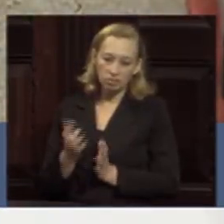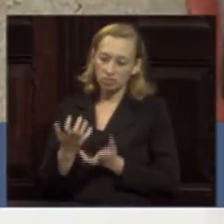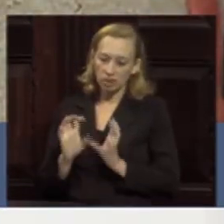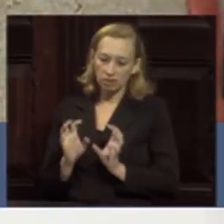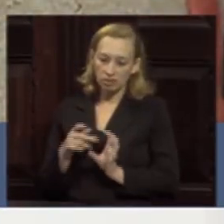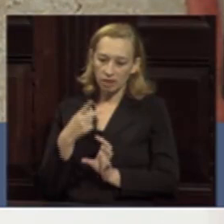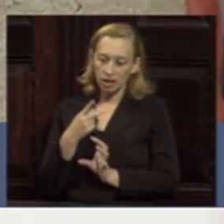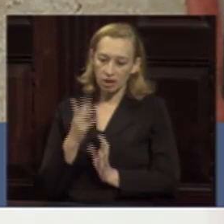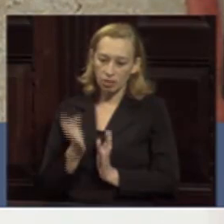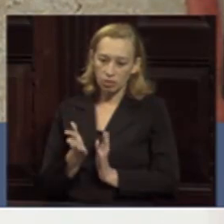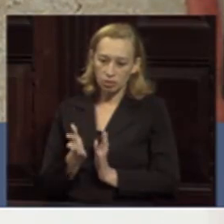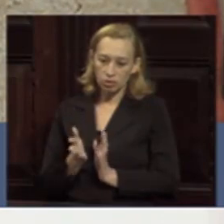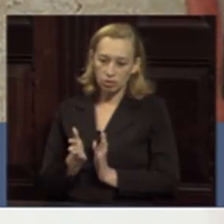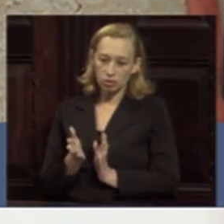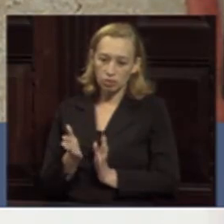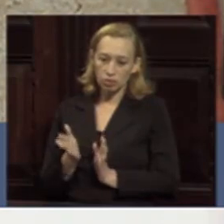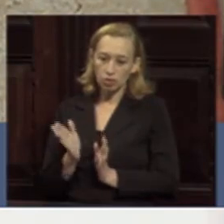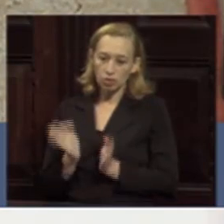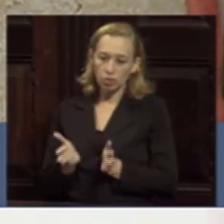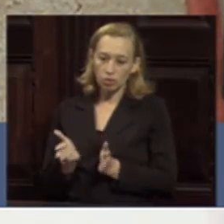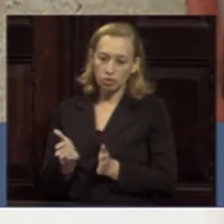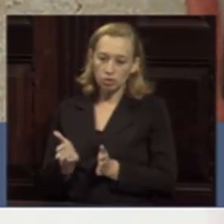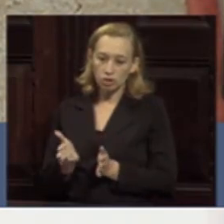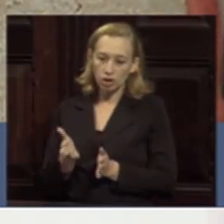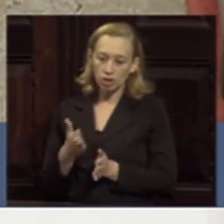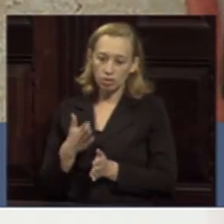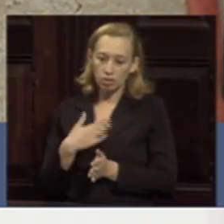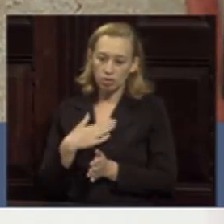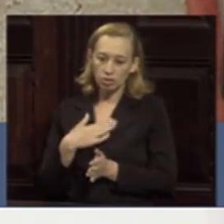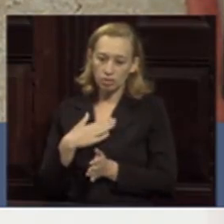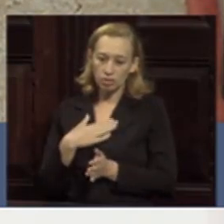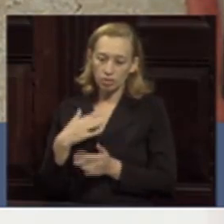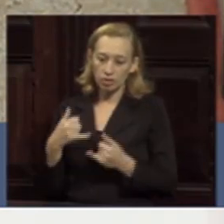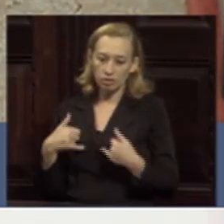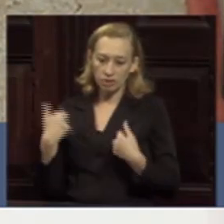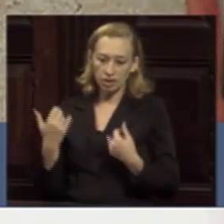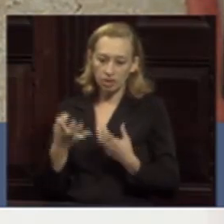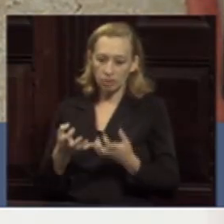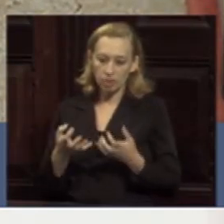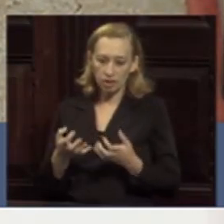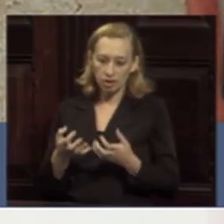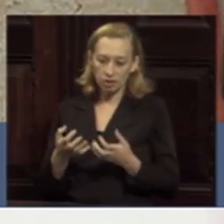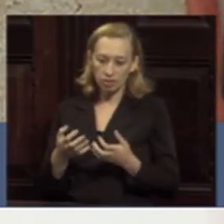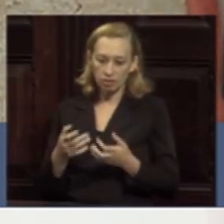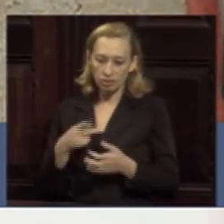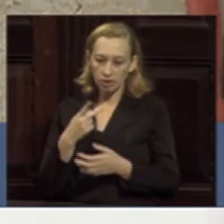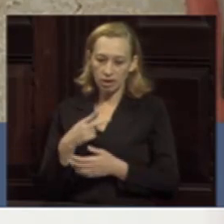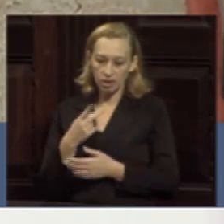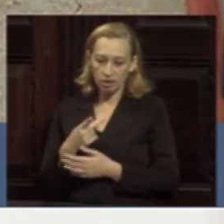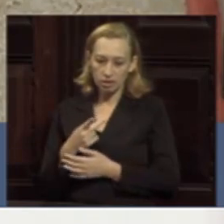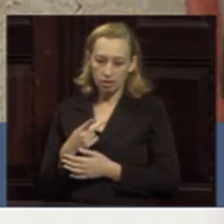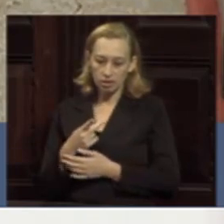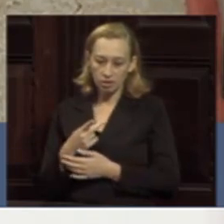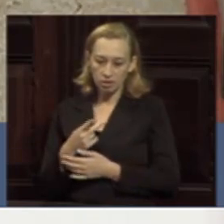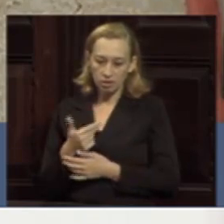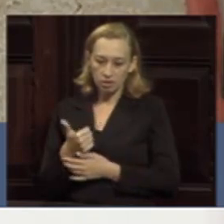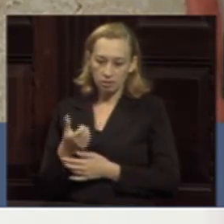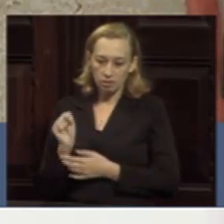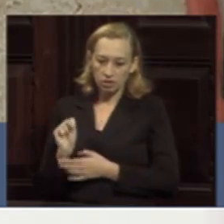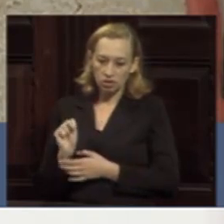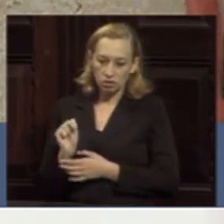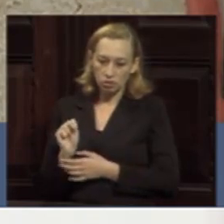aniversário, senhor presidente. E eu quero comemorar. O senhor me dá essa prerrogativa por 28 anos